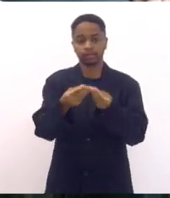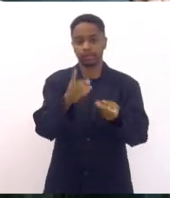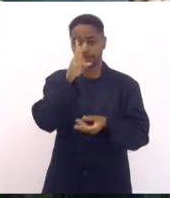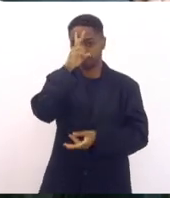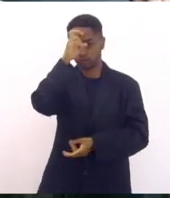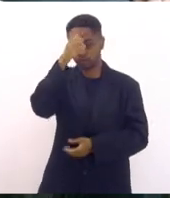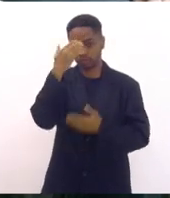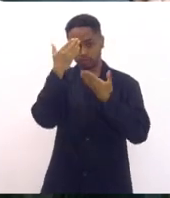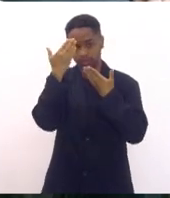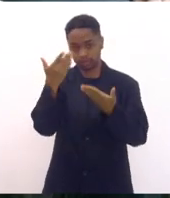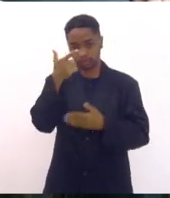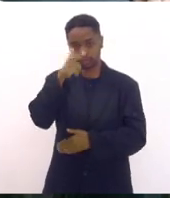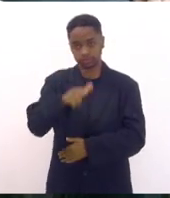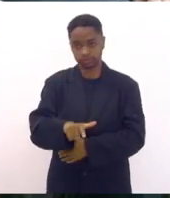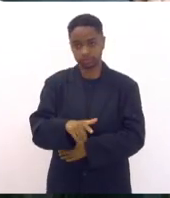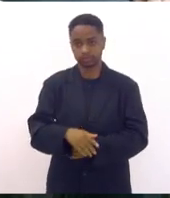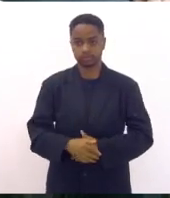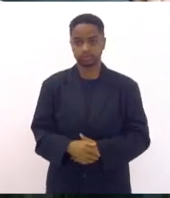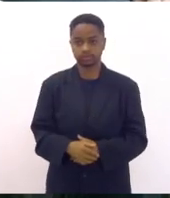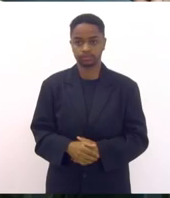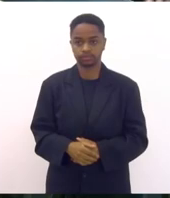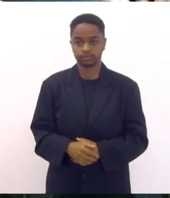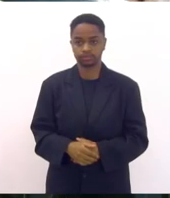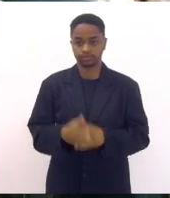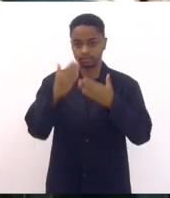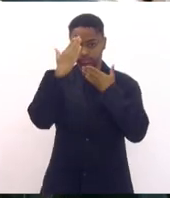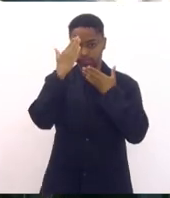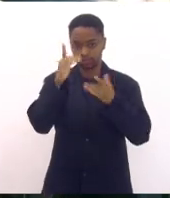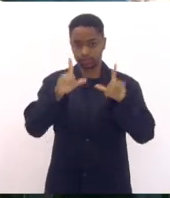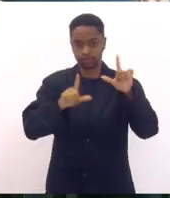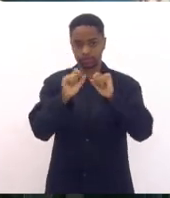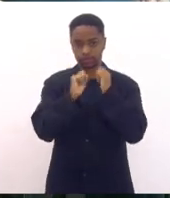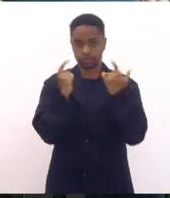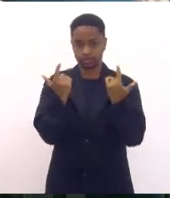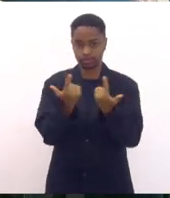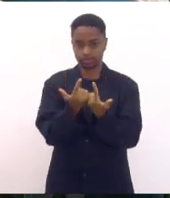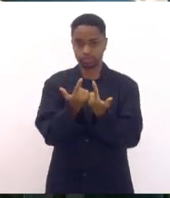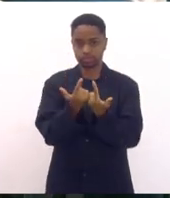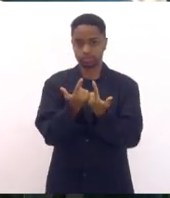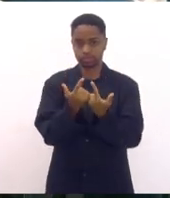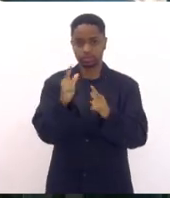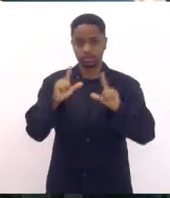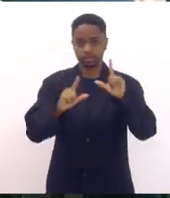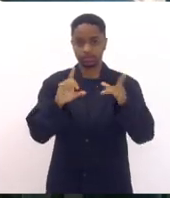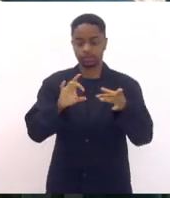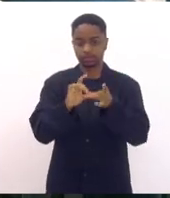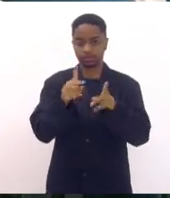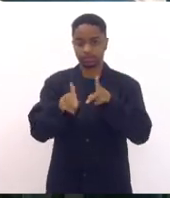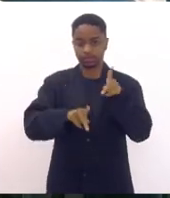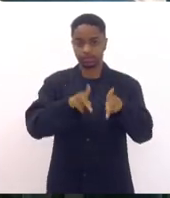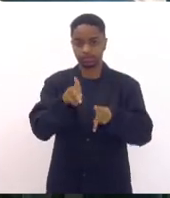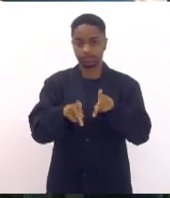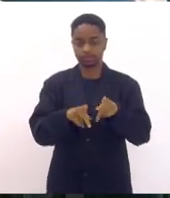muito obrigada mais uma vez obrigada TV alerge a TV do